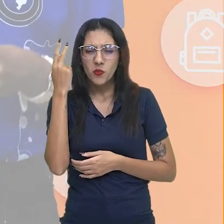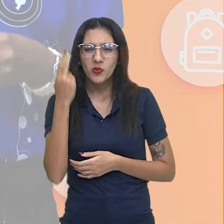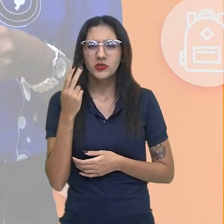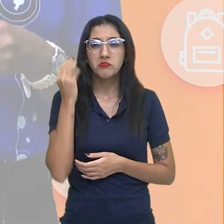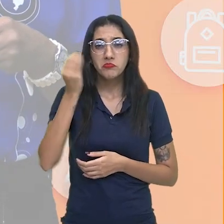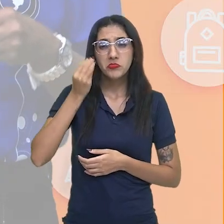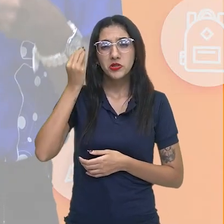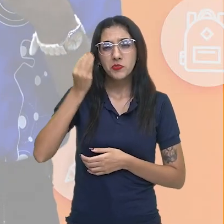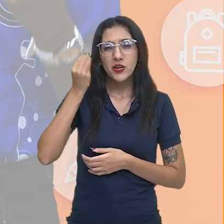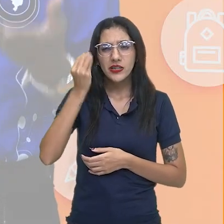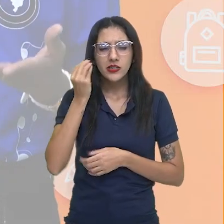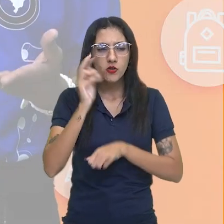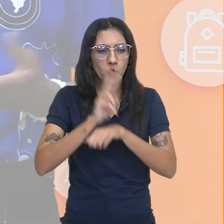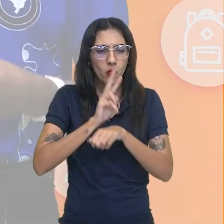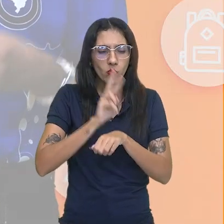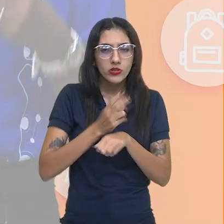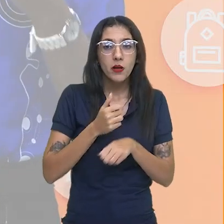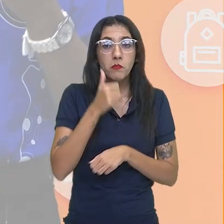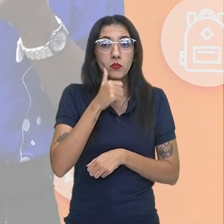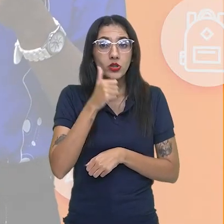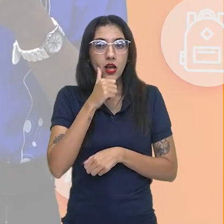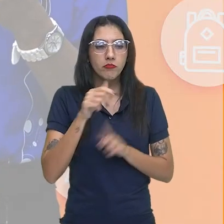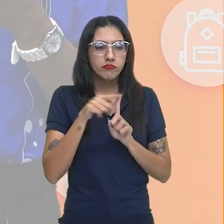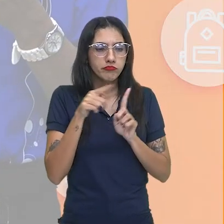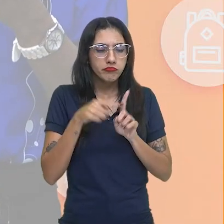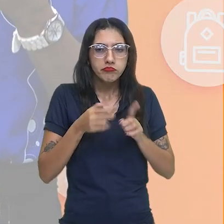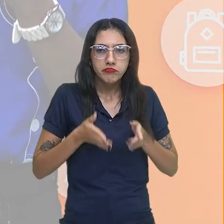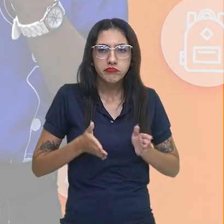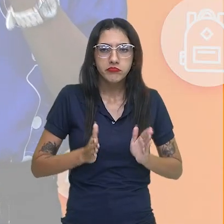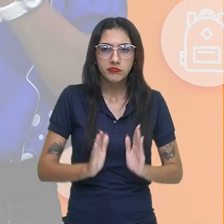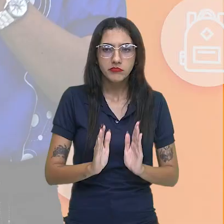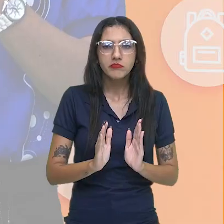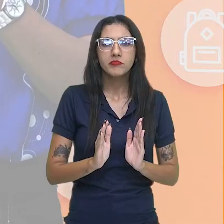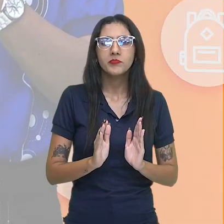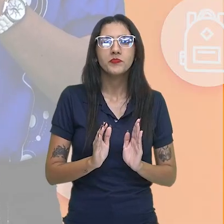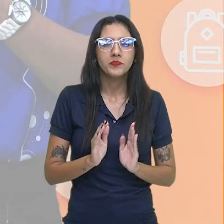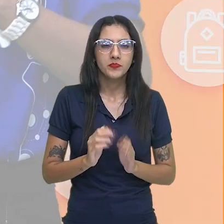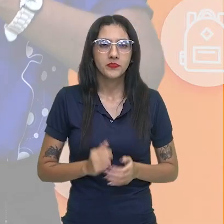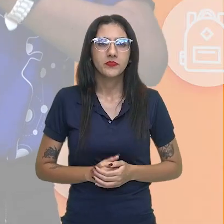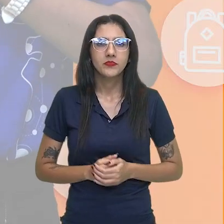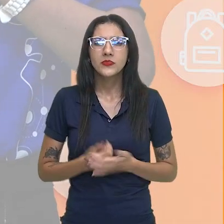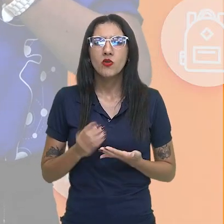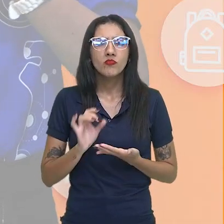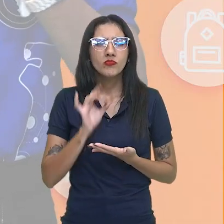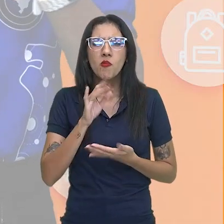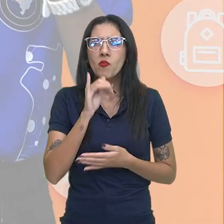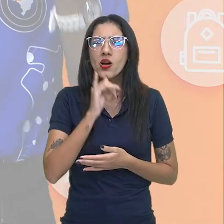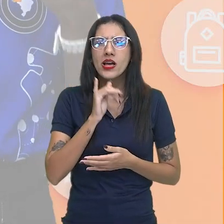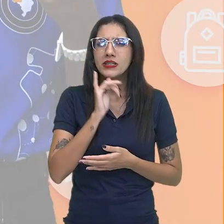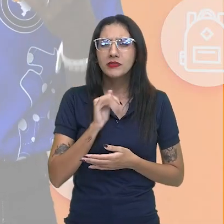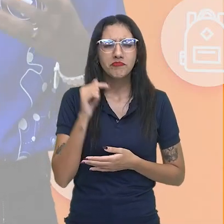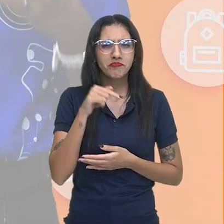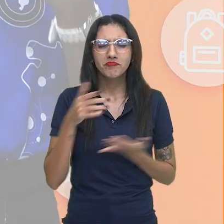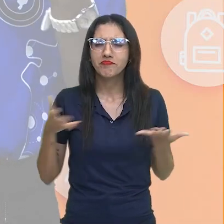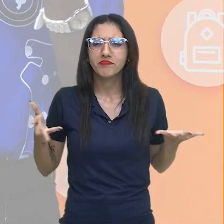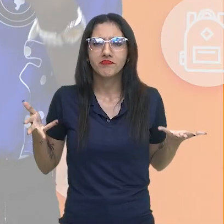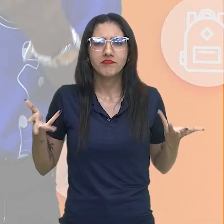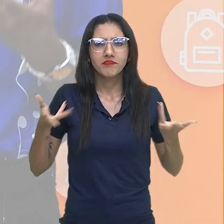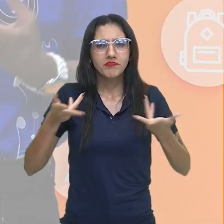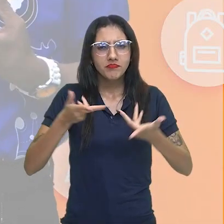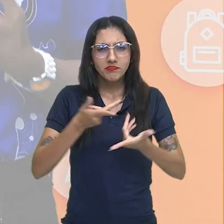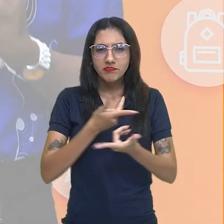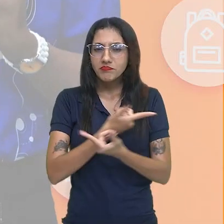curandeiras, por parteiras, exemplificando assim, só para exemplificar, a riqueza e